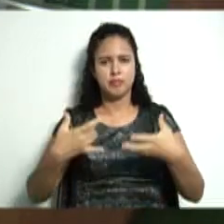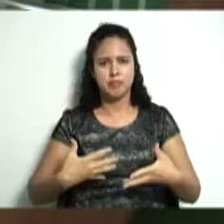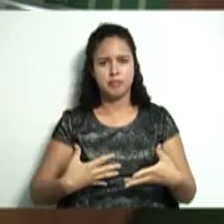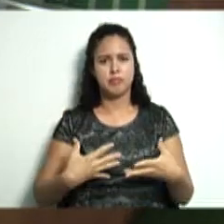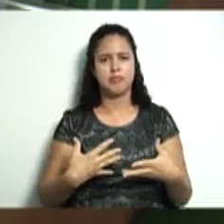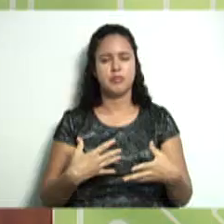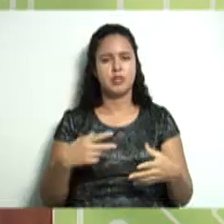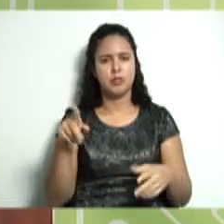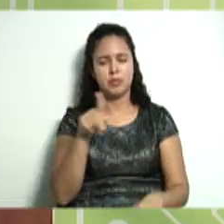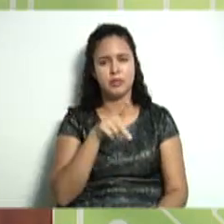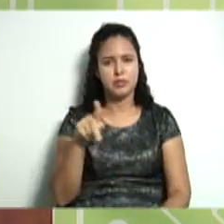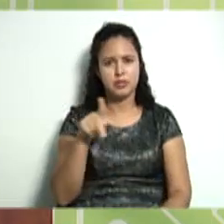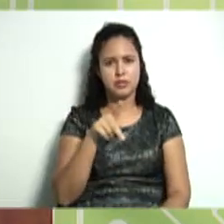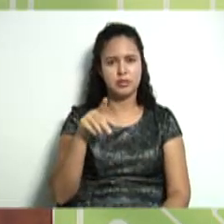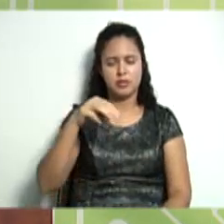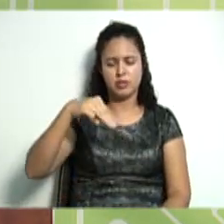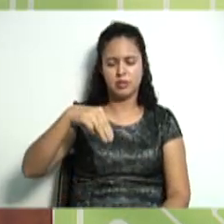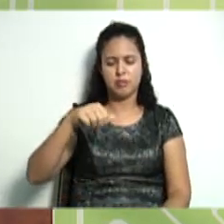Maraí